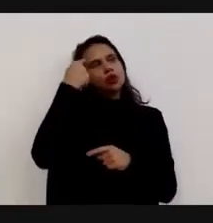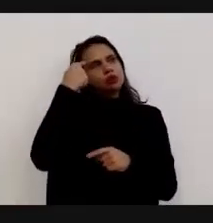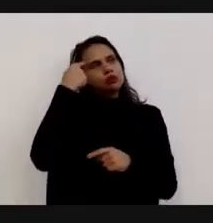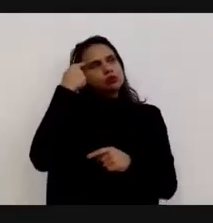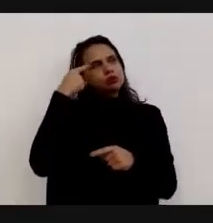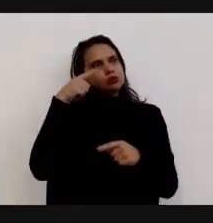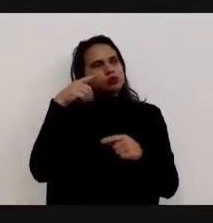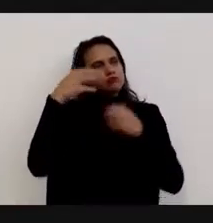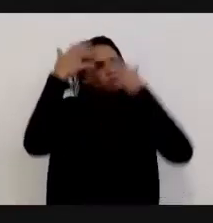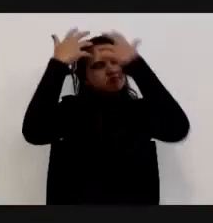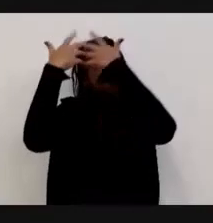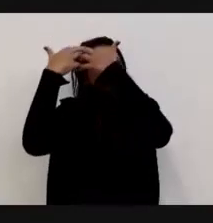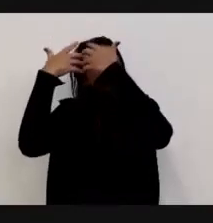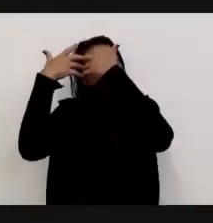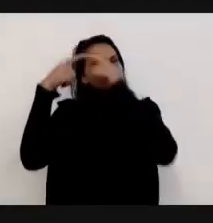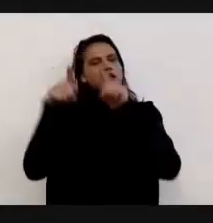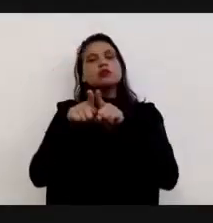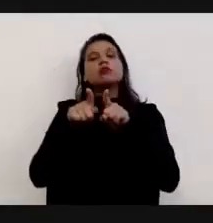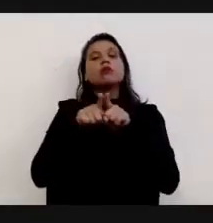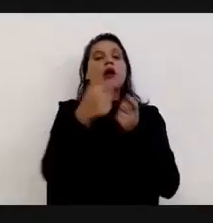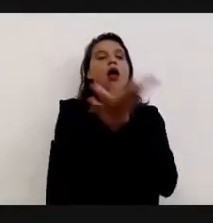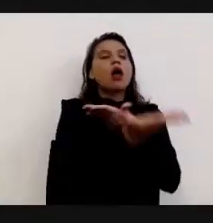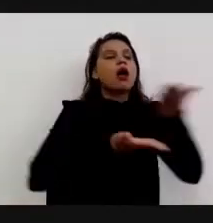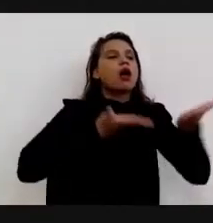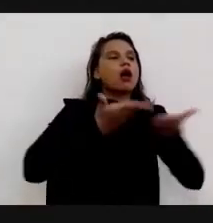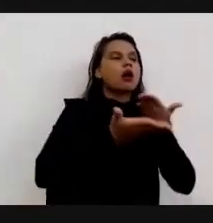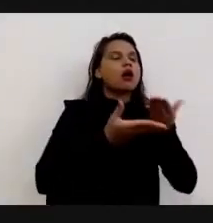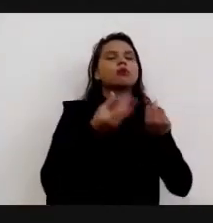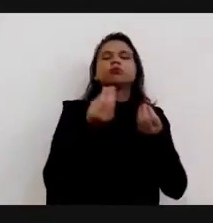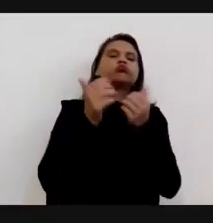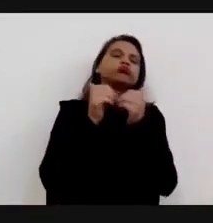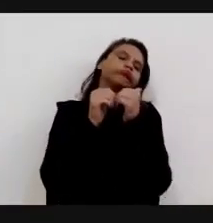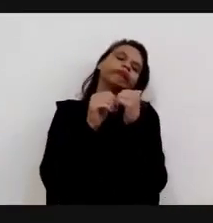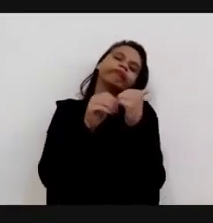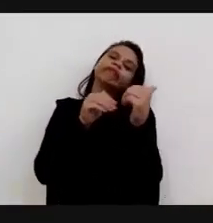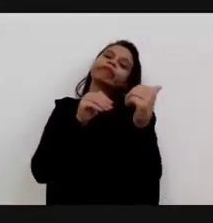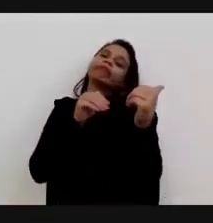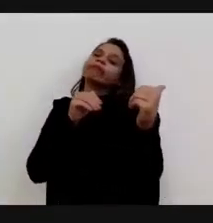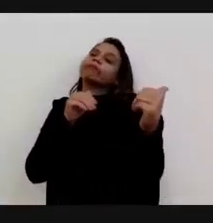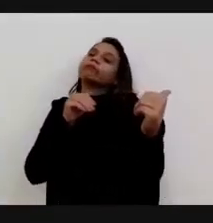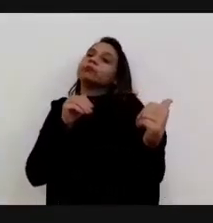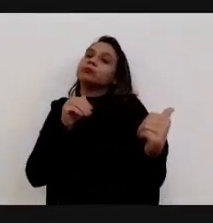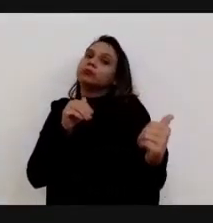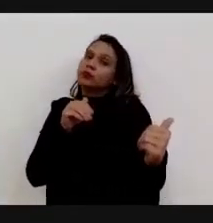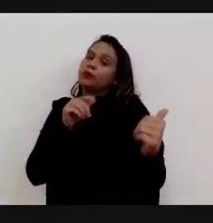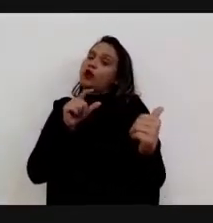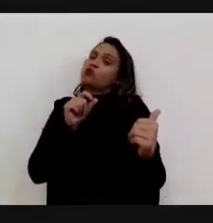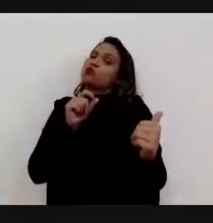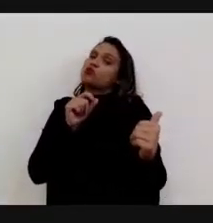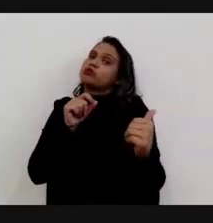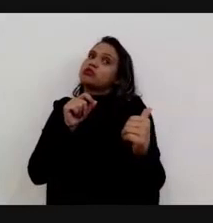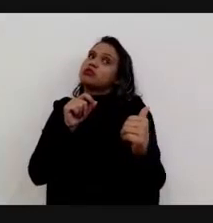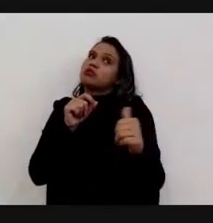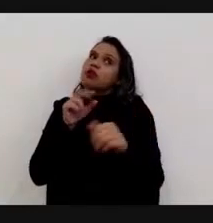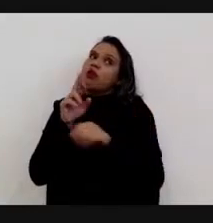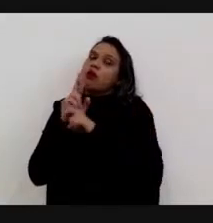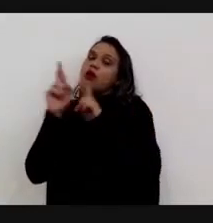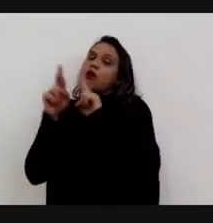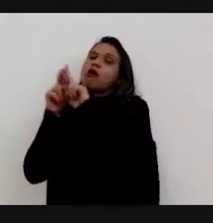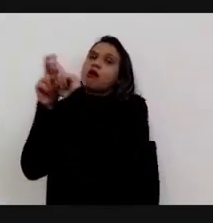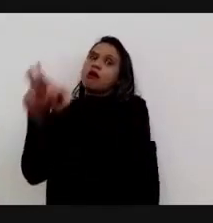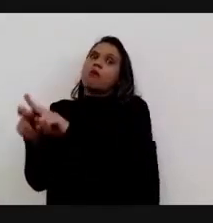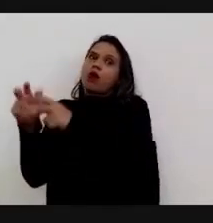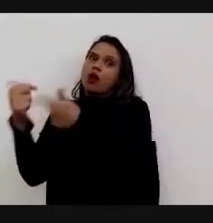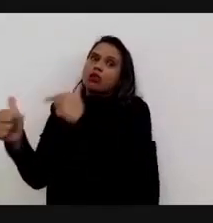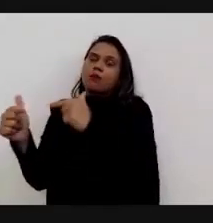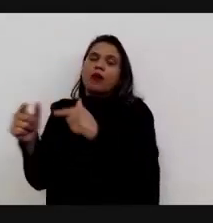suas interações. Então, é muito difícil a gente separar o que é do trabalho e o que não é do trabalho.